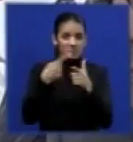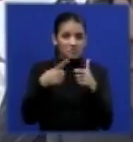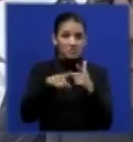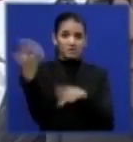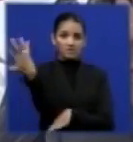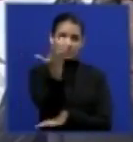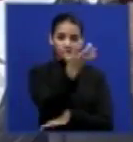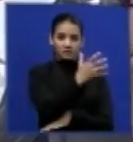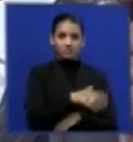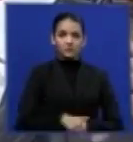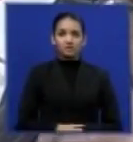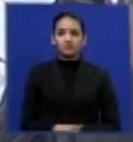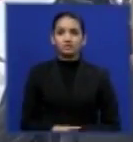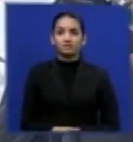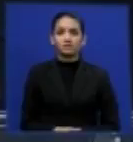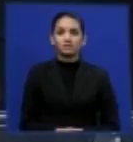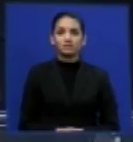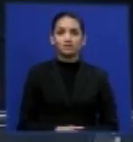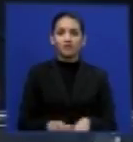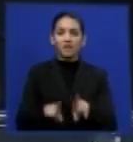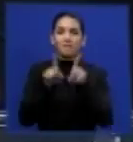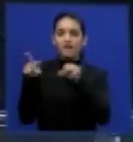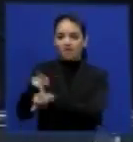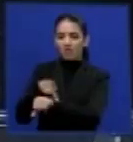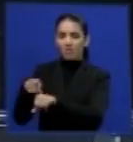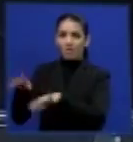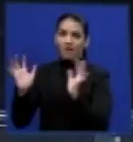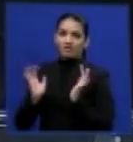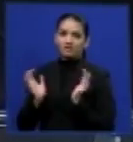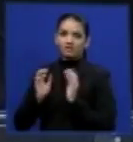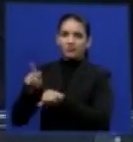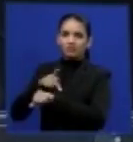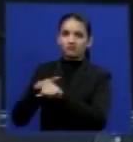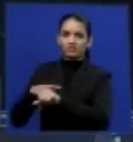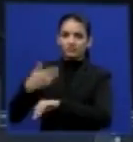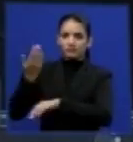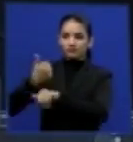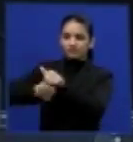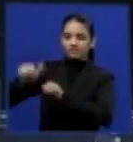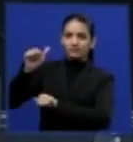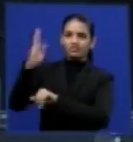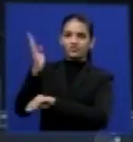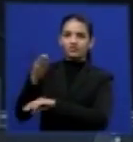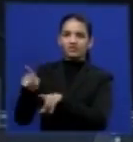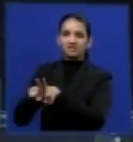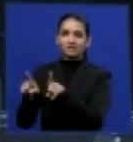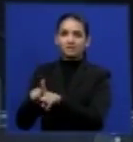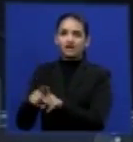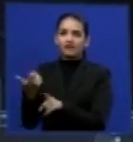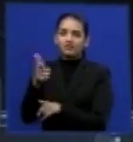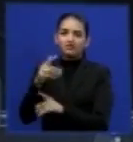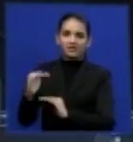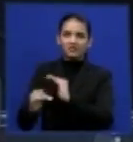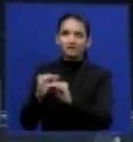país o fato é que os países ricos queria chamar atenção Para esse detalhe eles não investiram no desenvolvimento de técnicas e processos